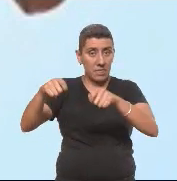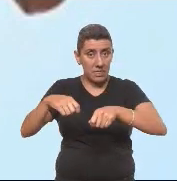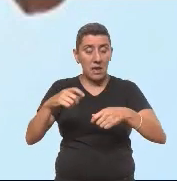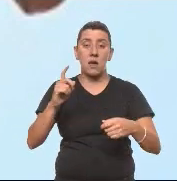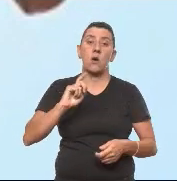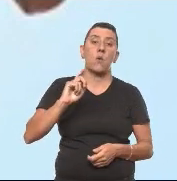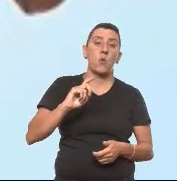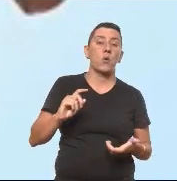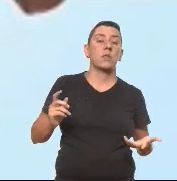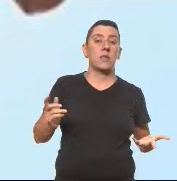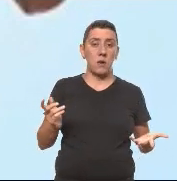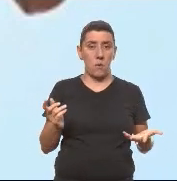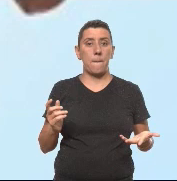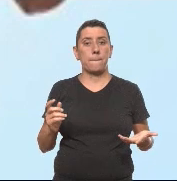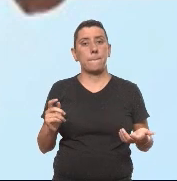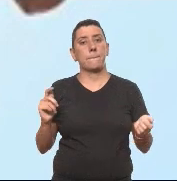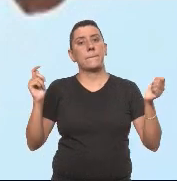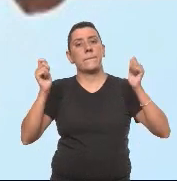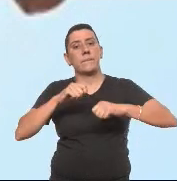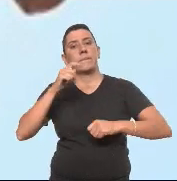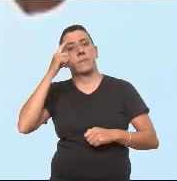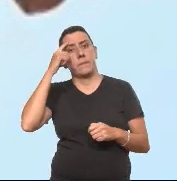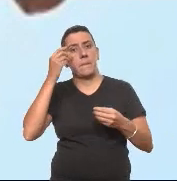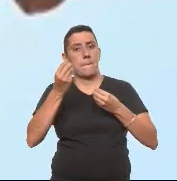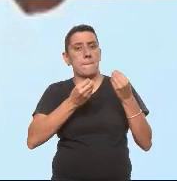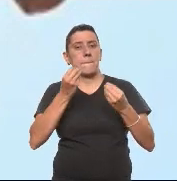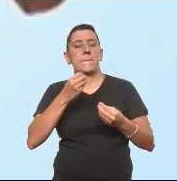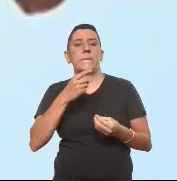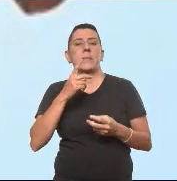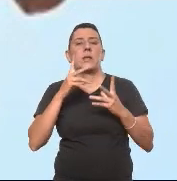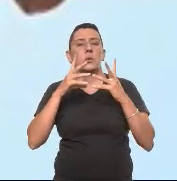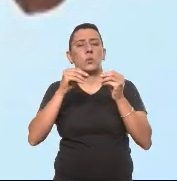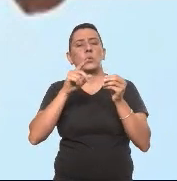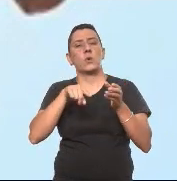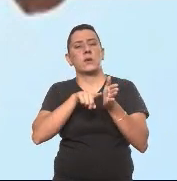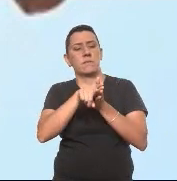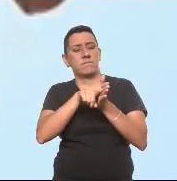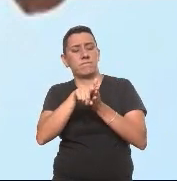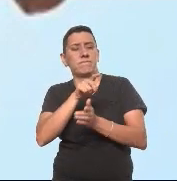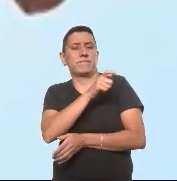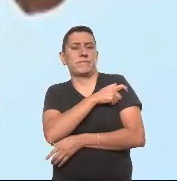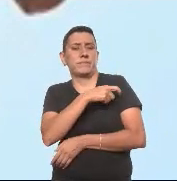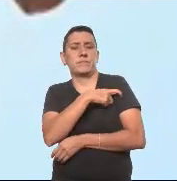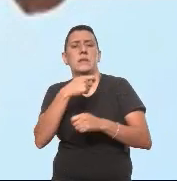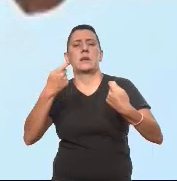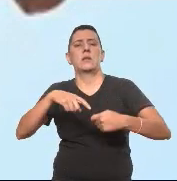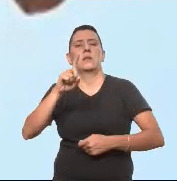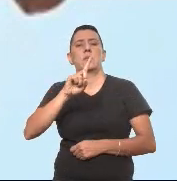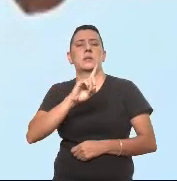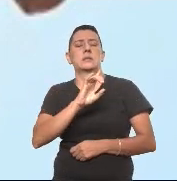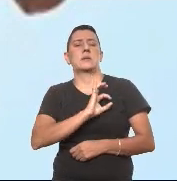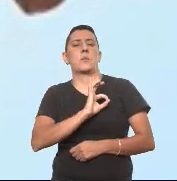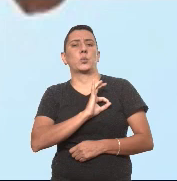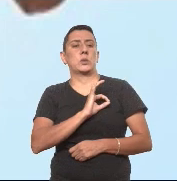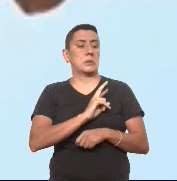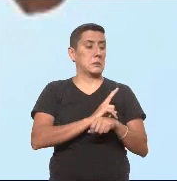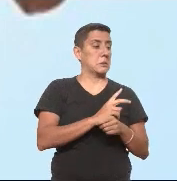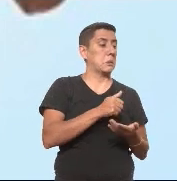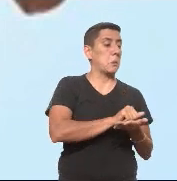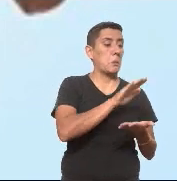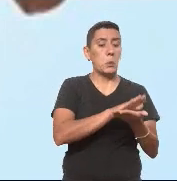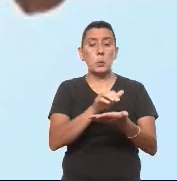públicas também te toda a fiscalização de uma maneira remota sem a necessidade de policiais rondando para ver se a pessoa